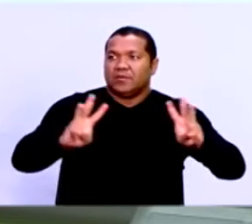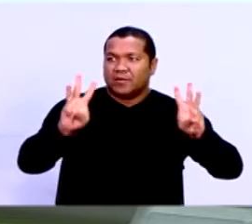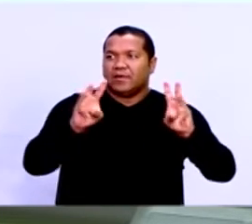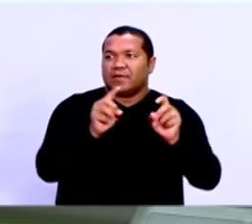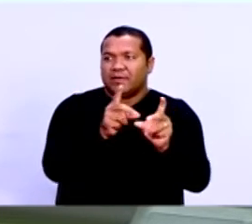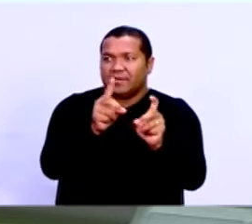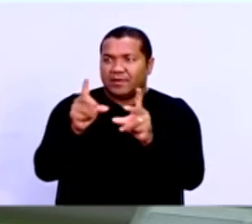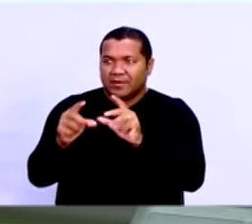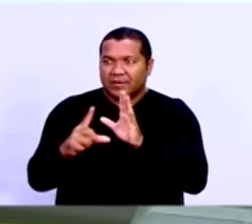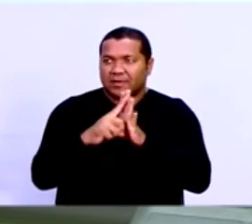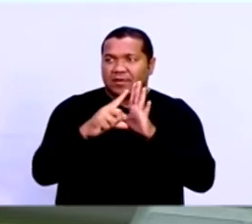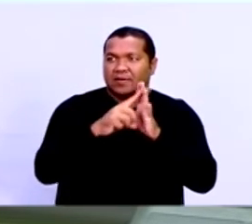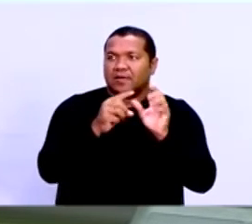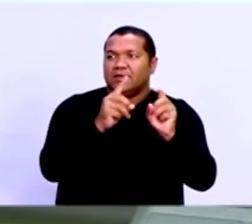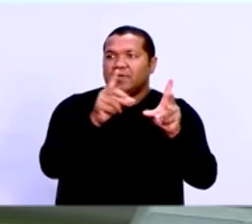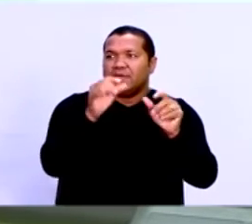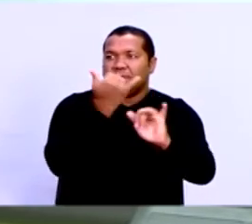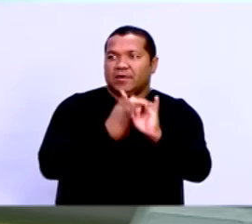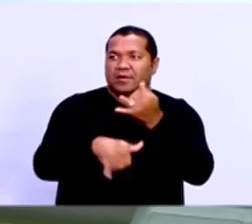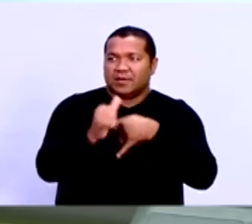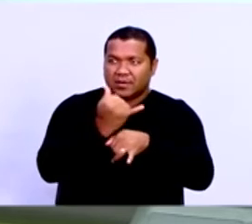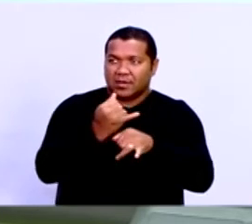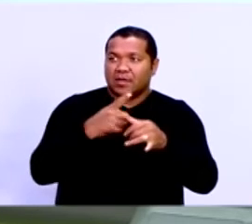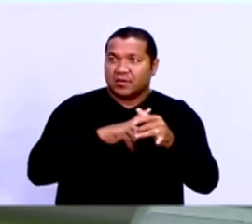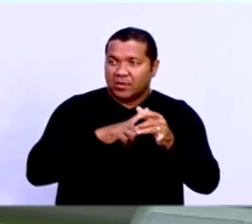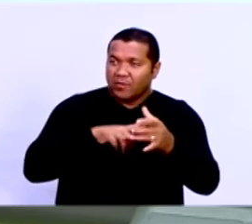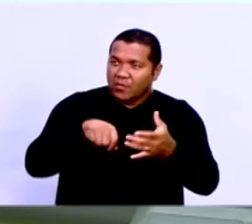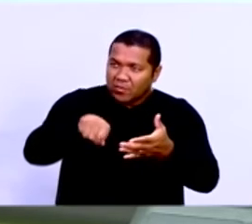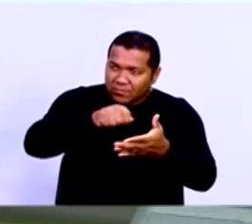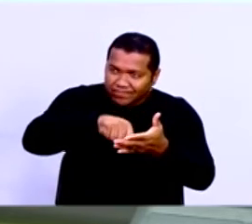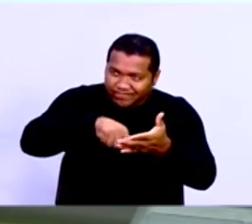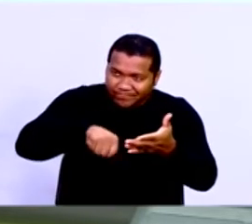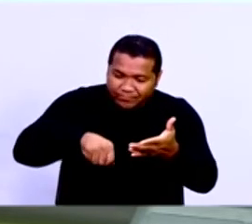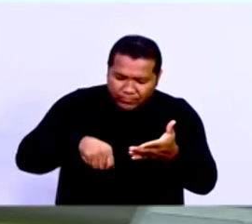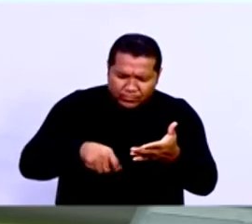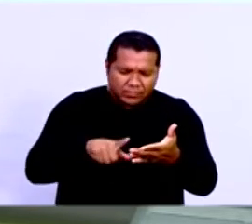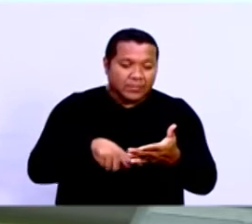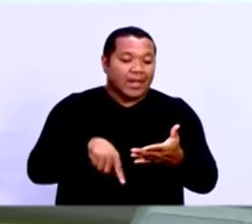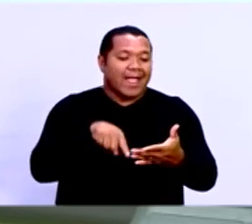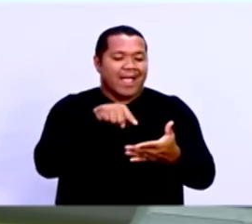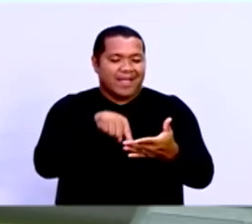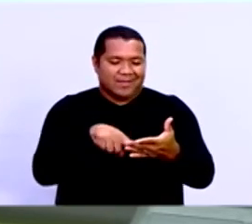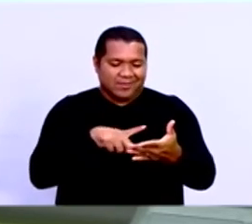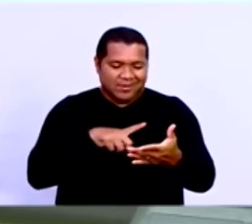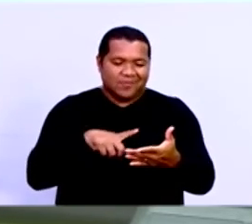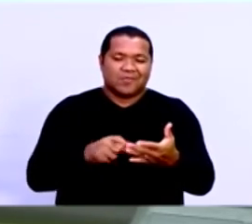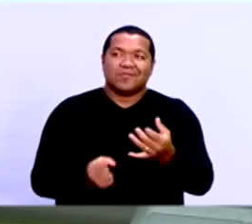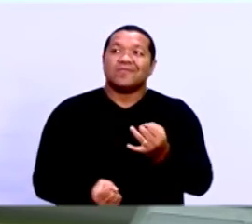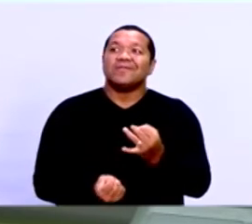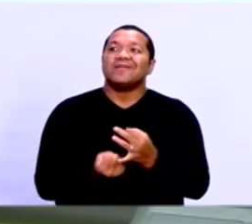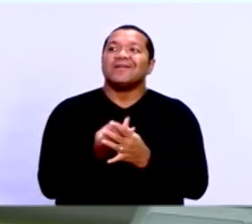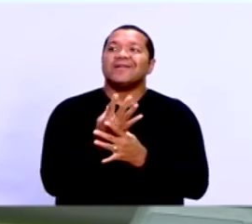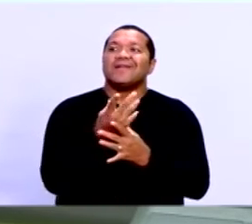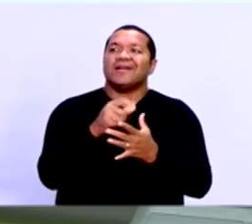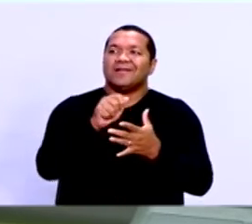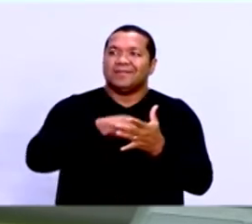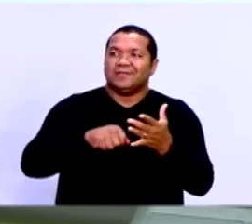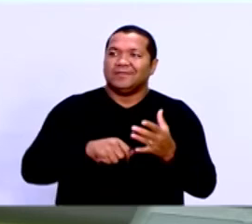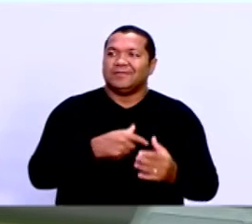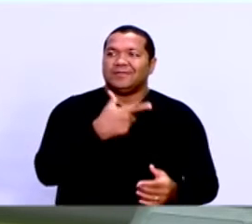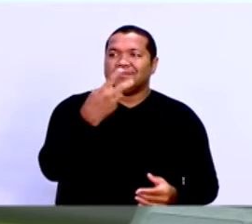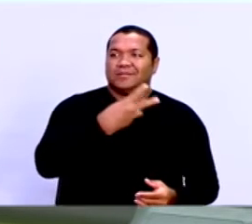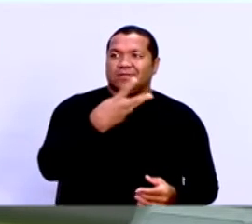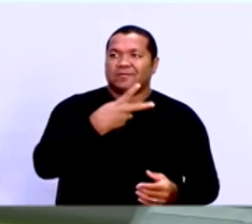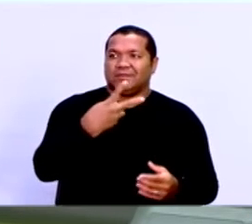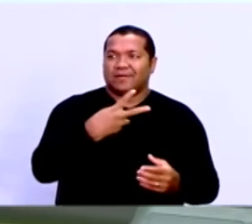dele pela internet eu vou aplicar agora na minha parte de documentação ea minha segunda fase do